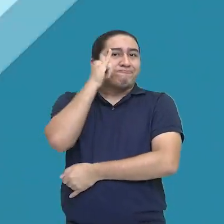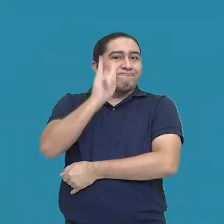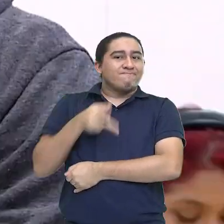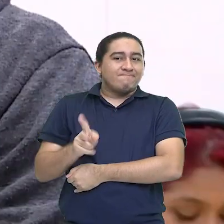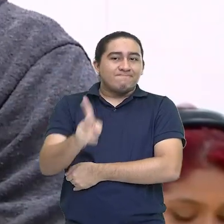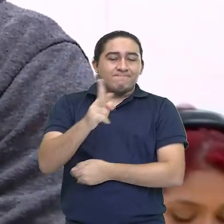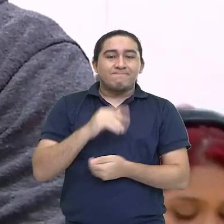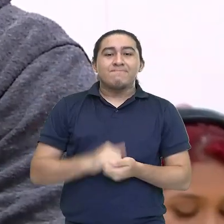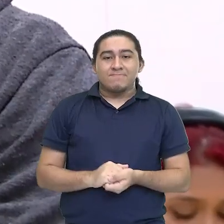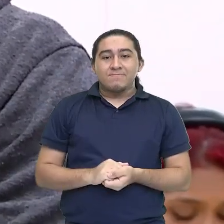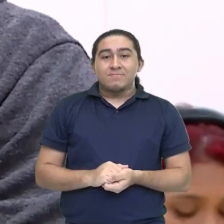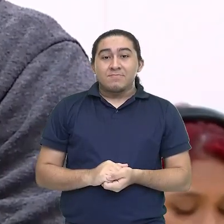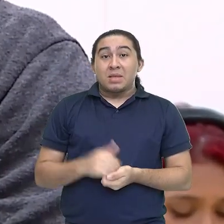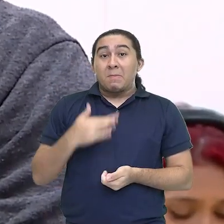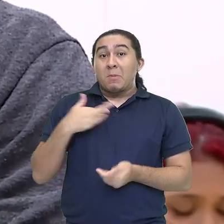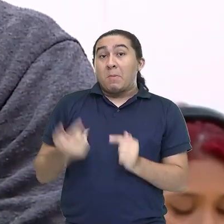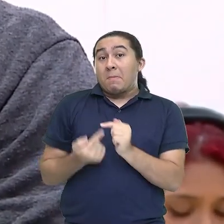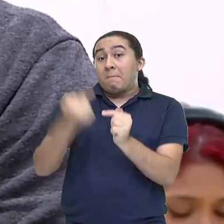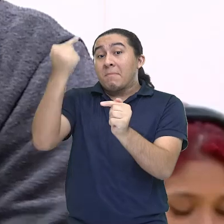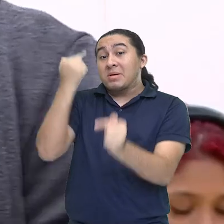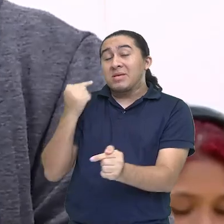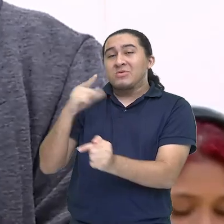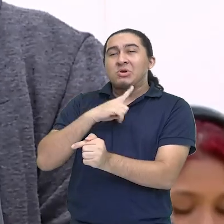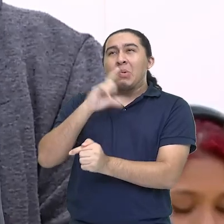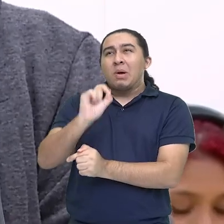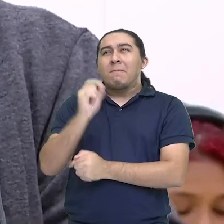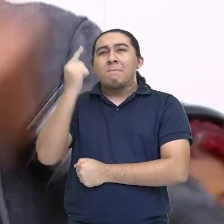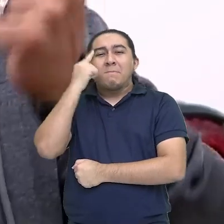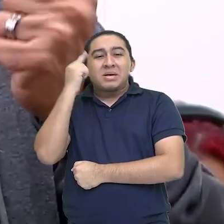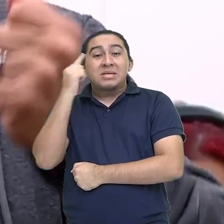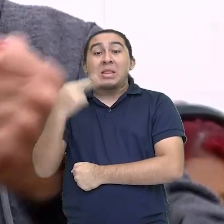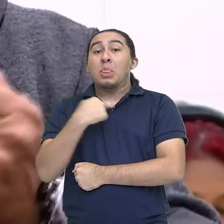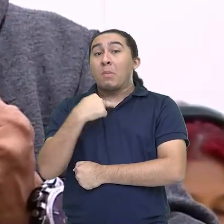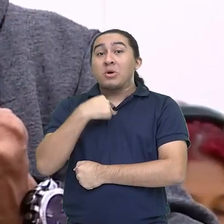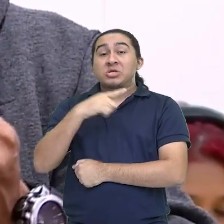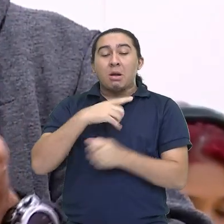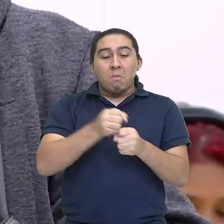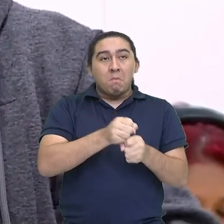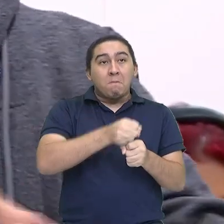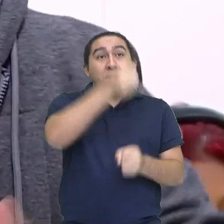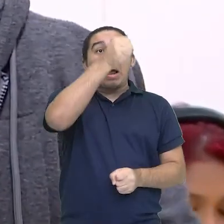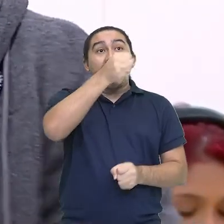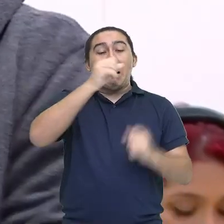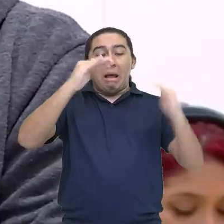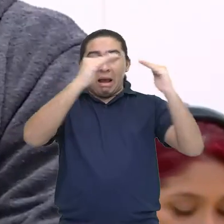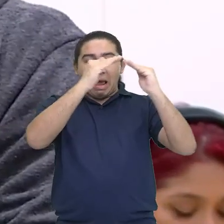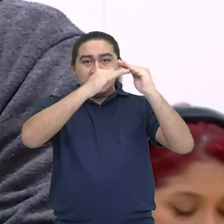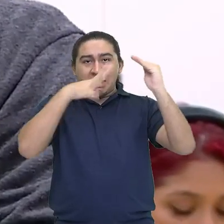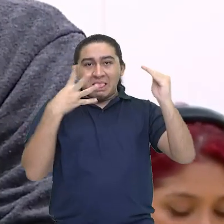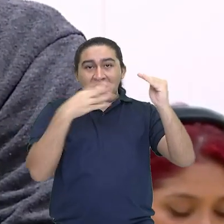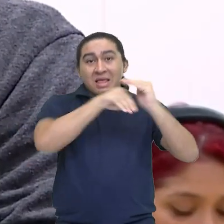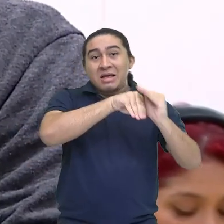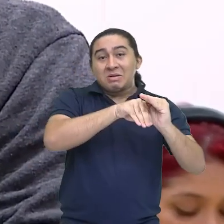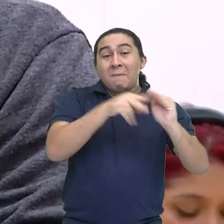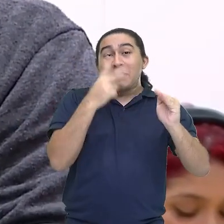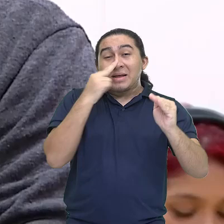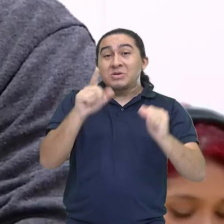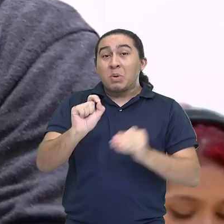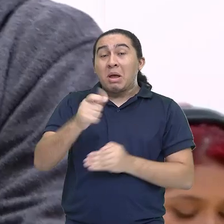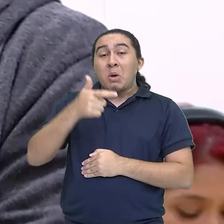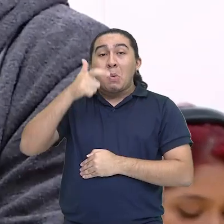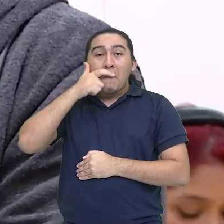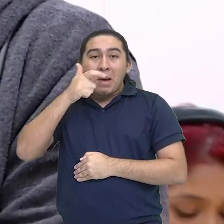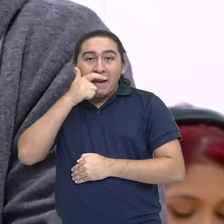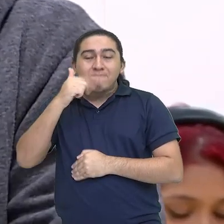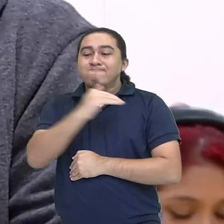escada. Na minha época, tinha um que você não podia abrir o guarda-chuva dentro de casa, que dizia que o pai e a mãe ia morrer. Eu